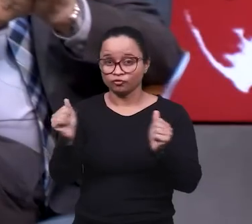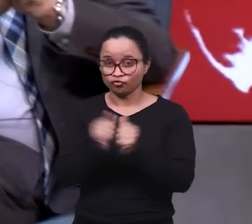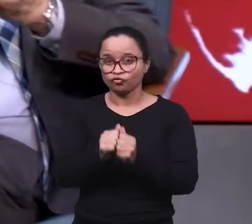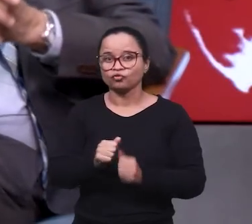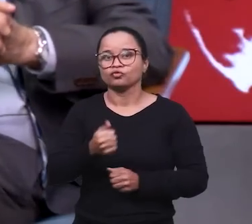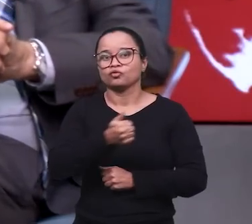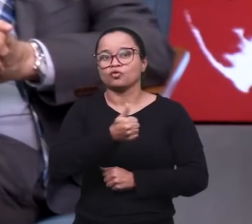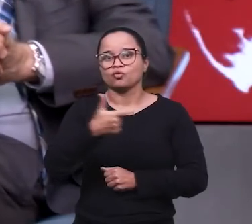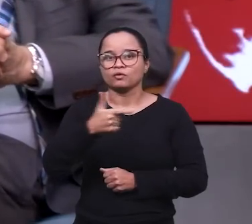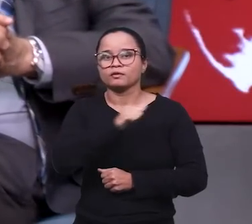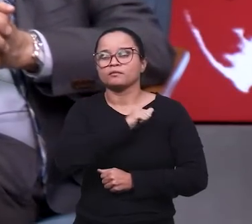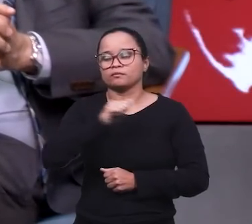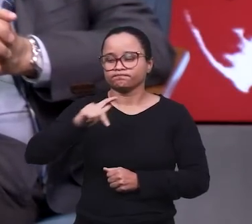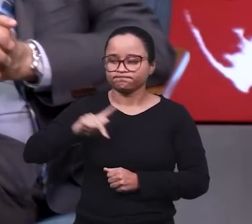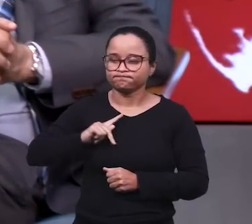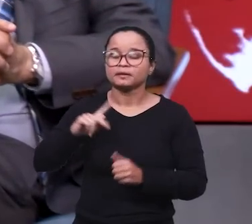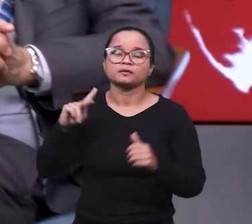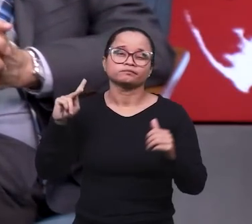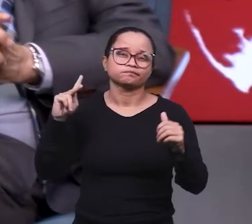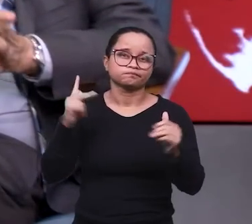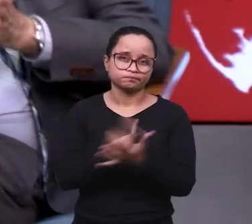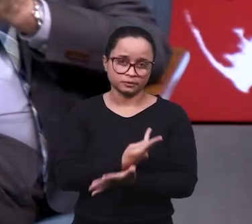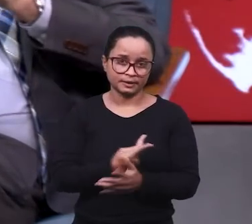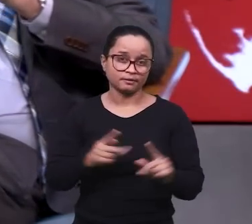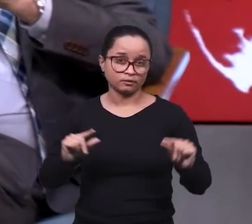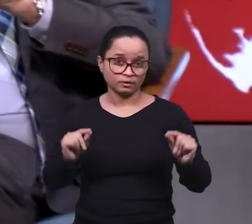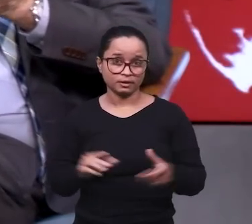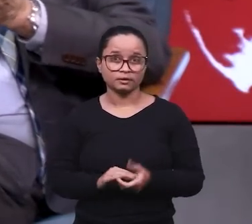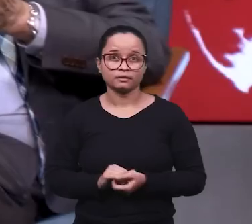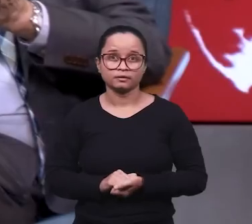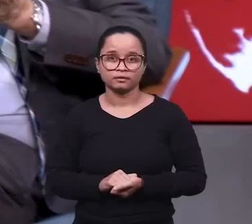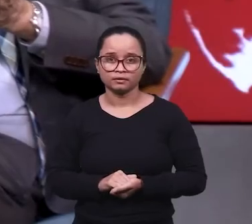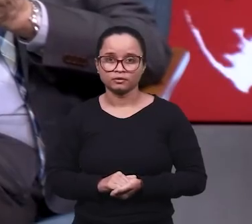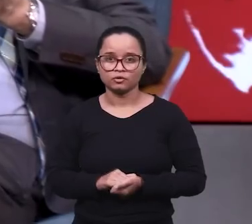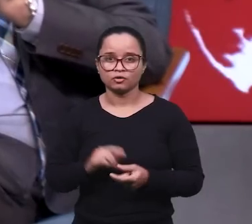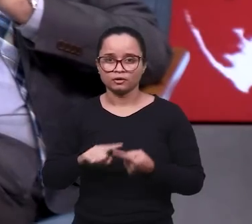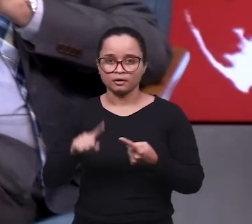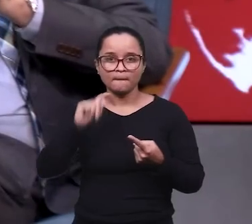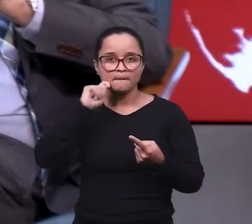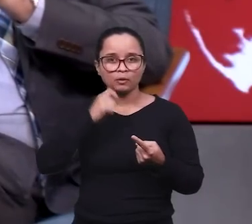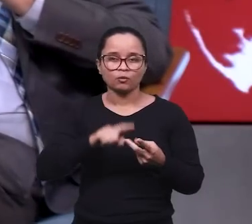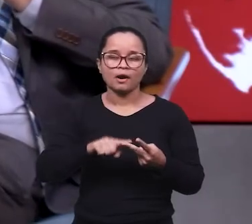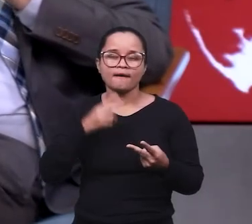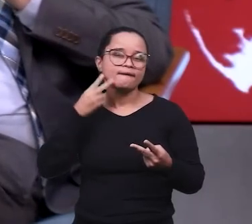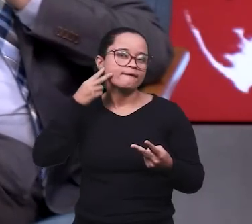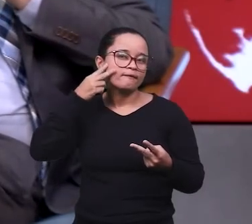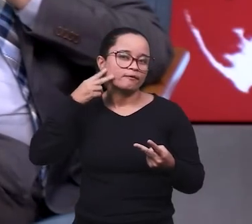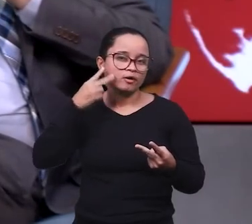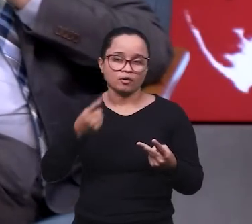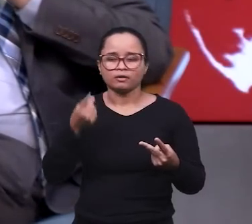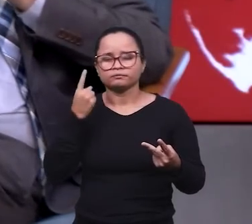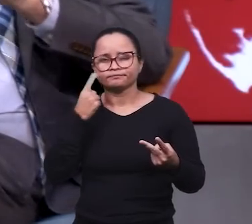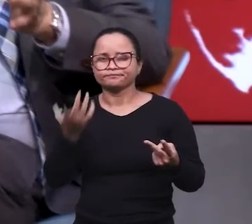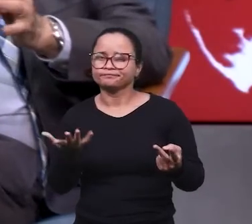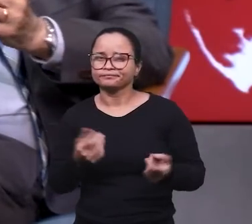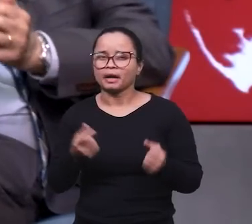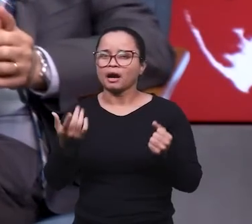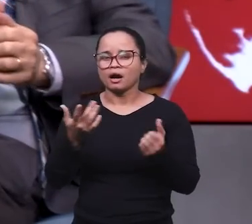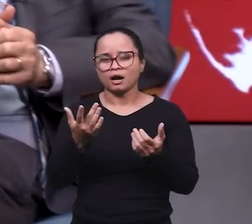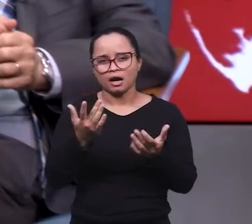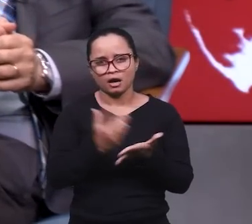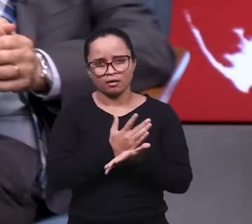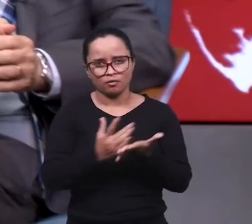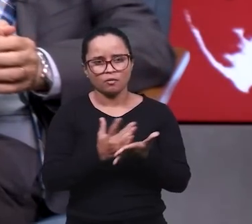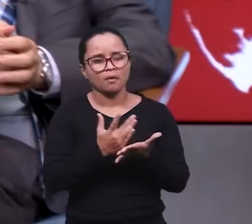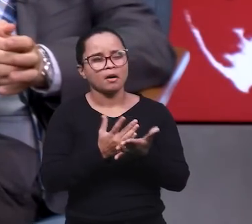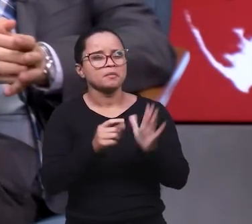12 apóstolos, o que acontece? Os dois elementos é pão e vinho. Ora, alguém podia